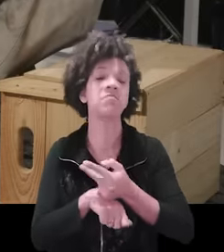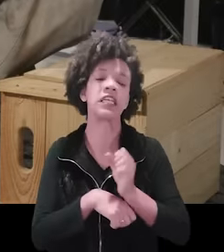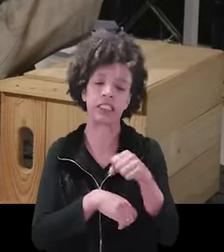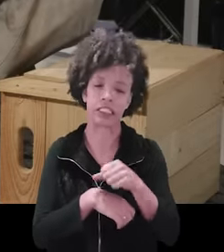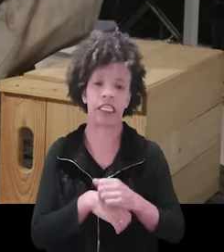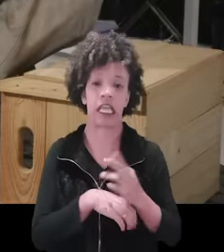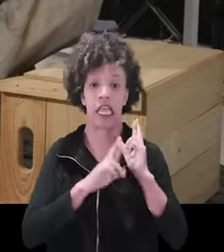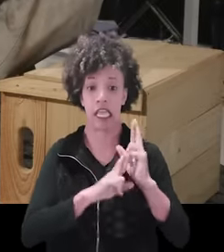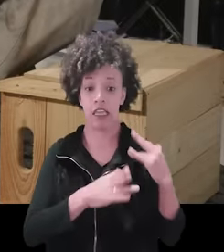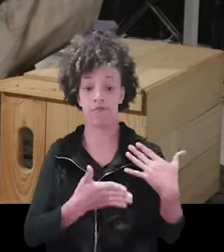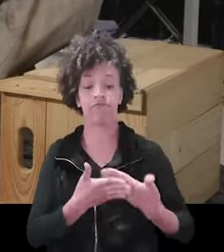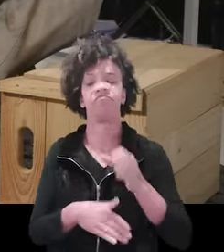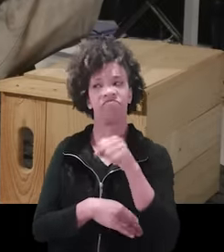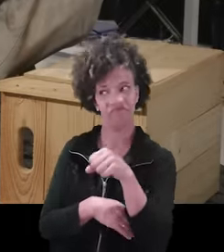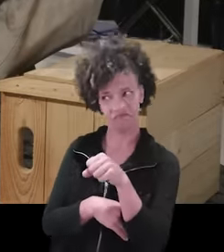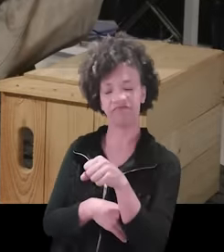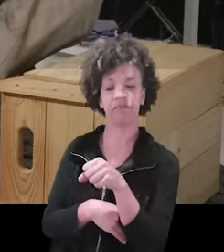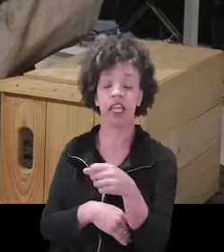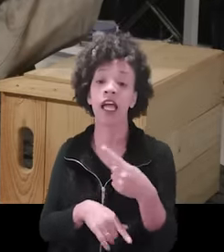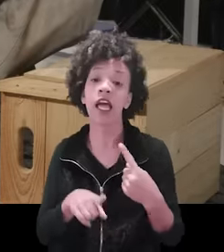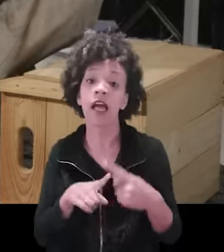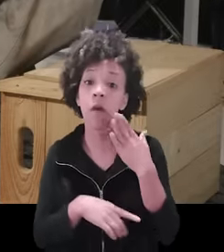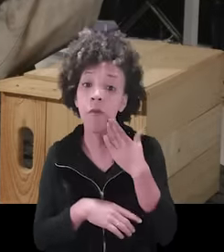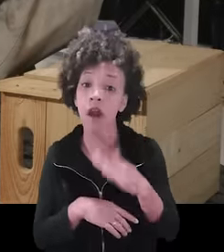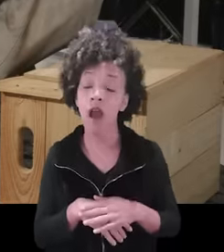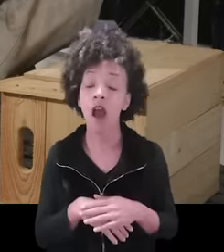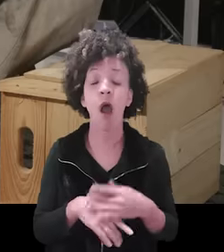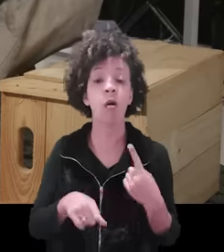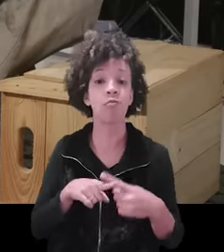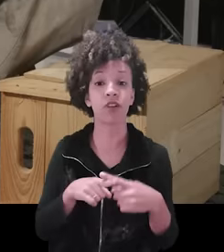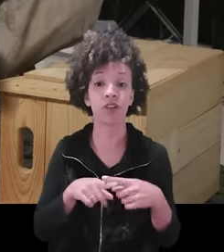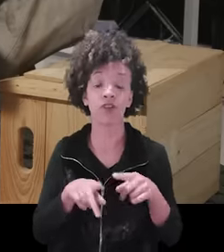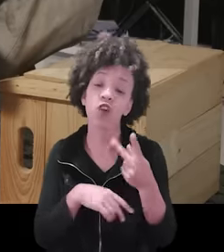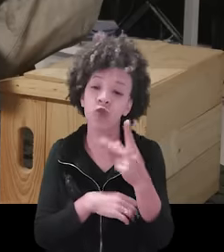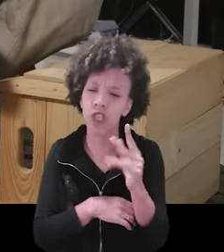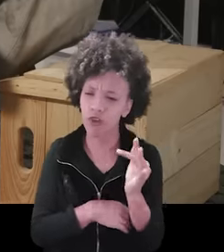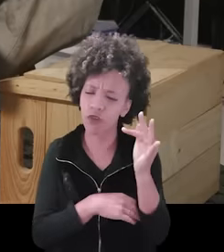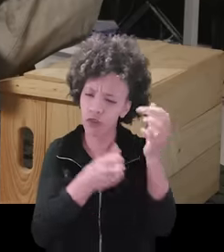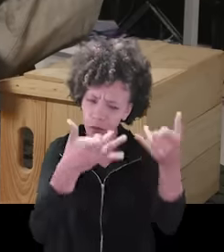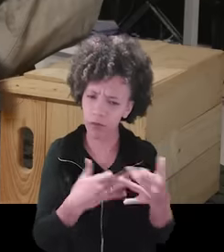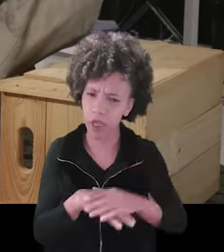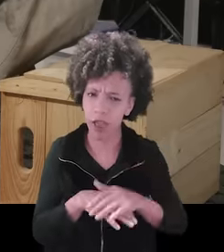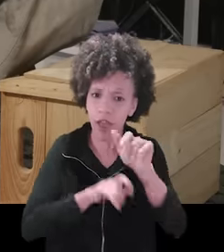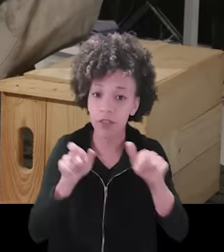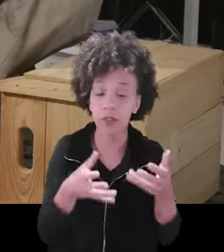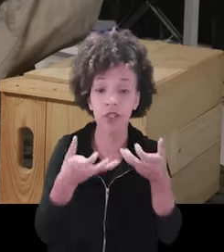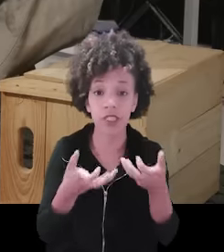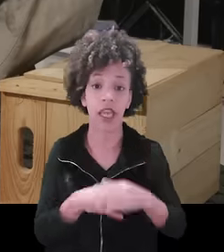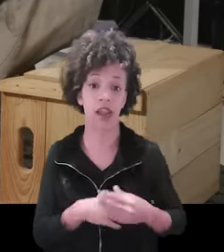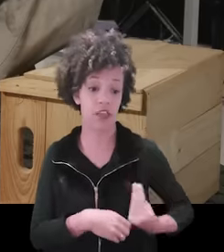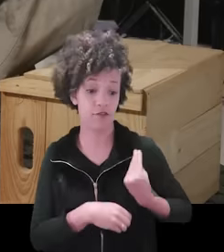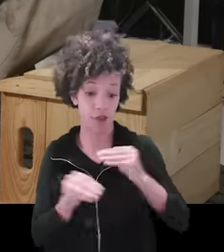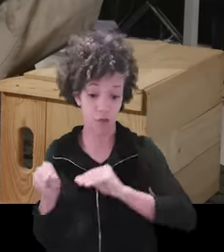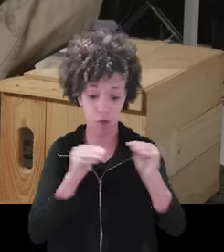símbolos a x mais esperados esse sim esse é só porque o que a gente vai falar sobre o seu futuro muita gente tá querendo